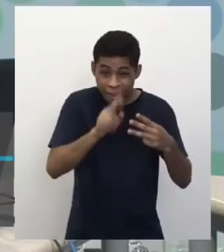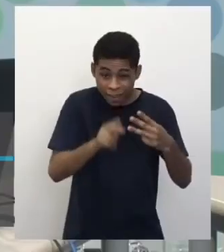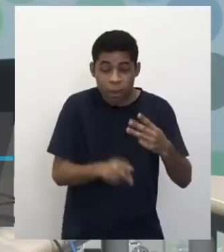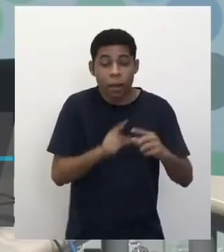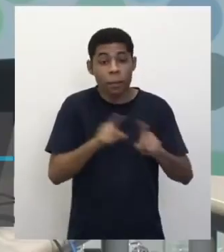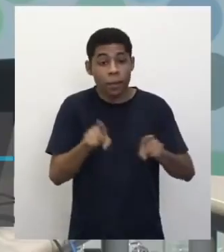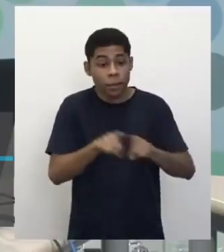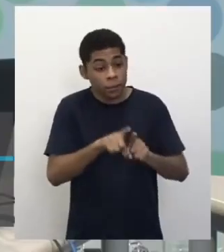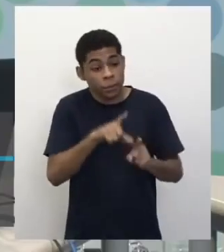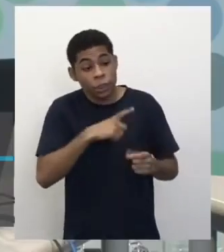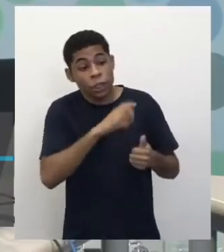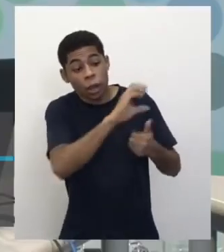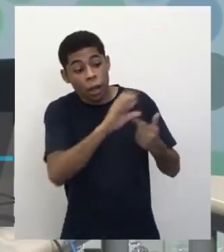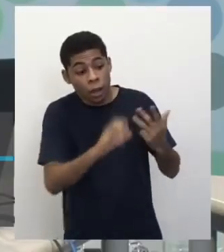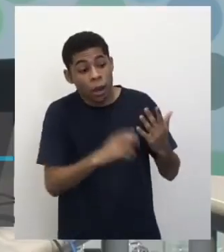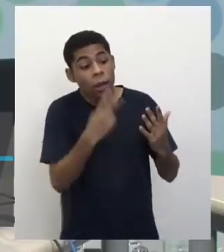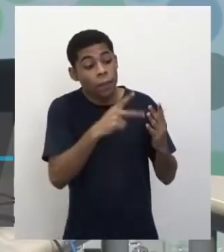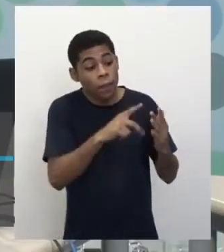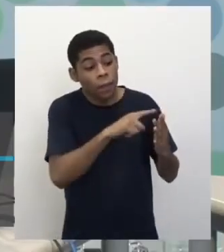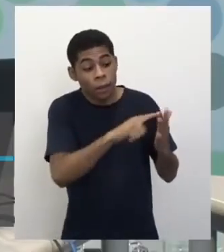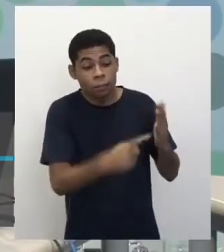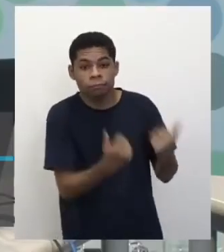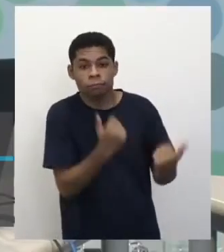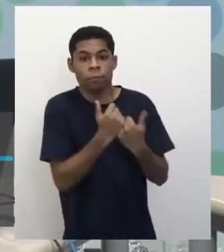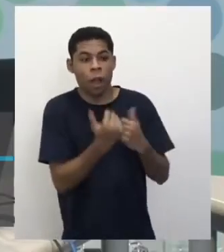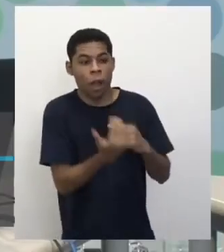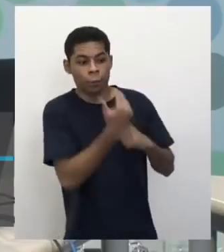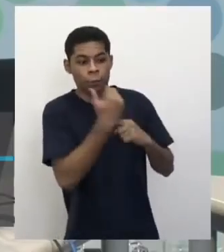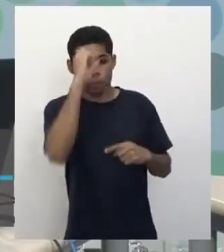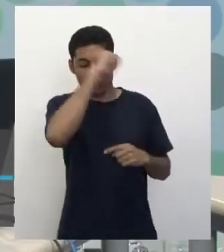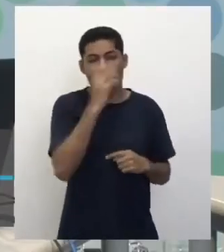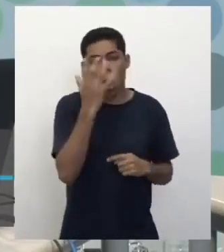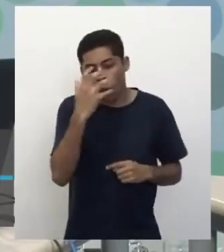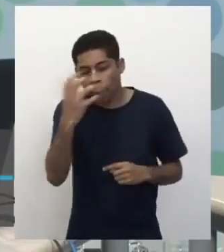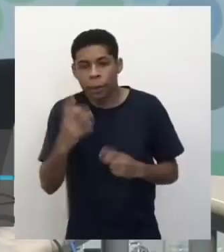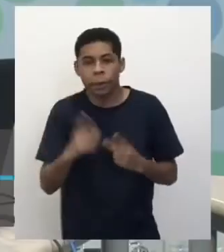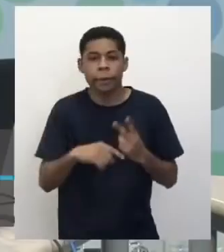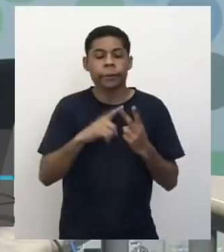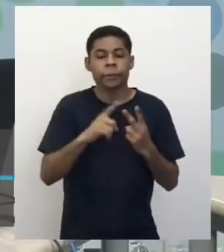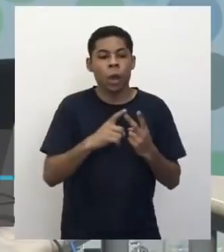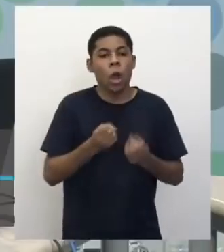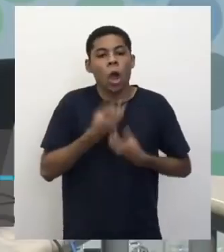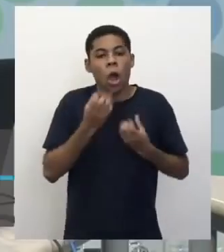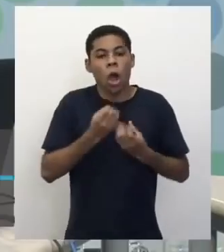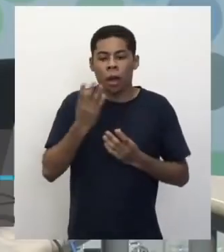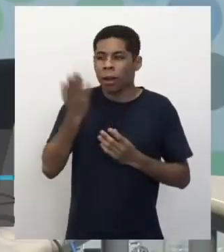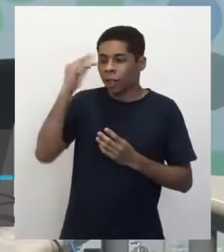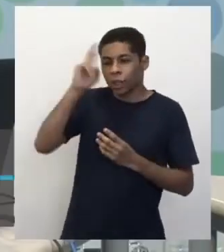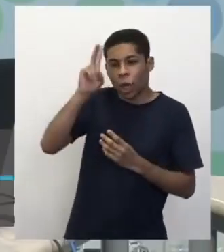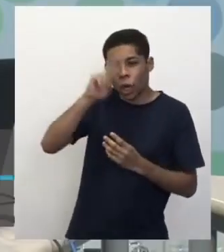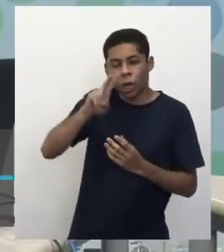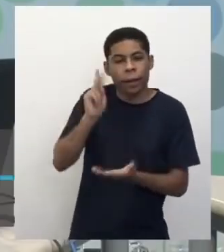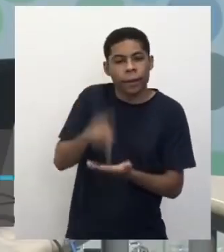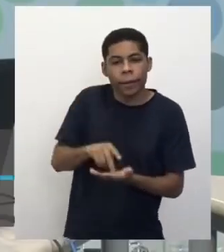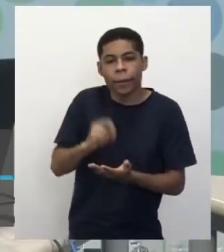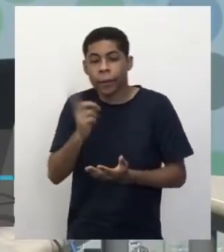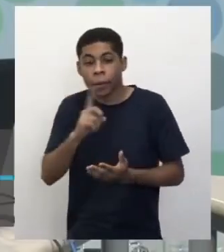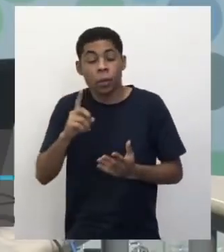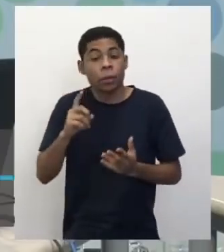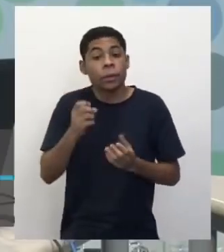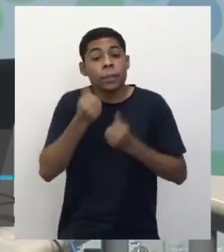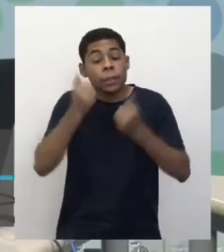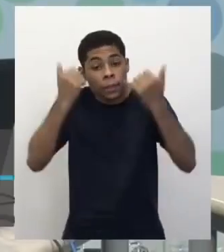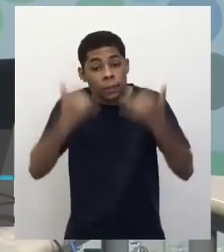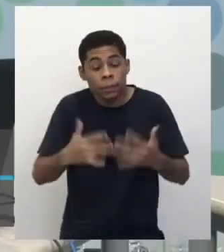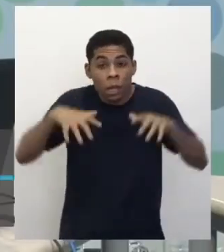conta características dos gêneros e suportes, romances infantos juvenis, contos populares, contos de terror,